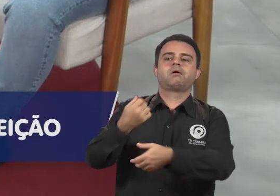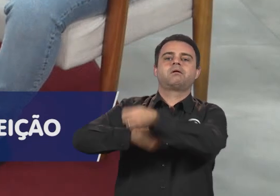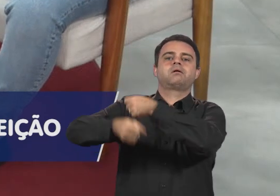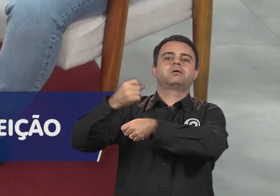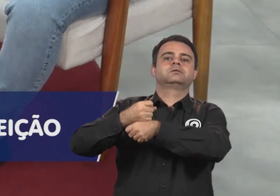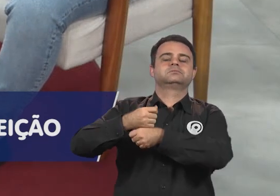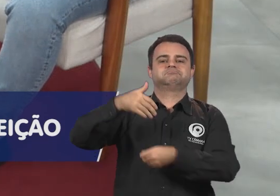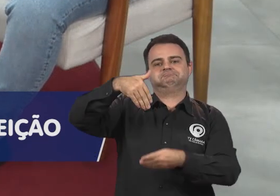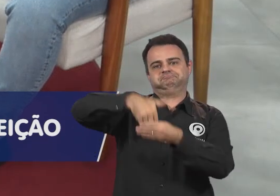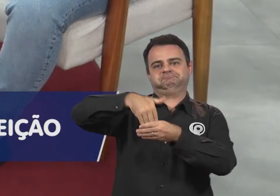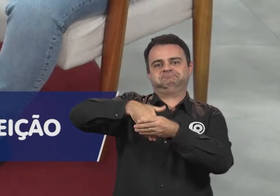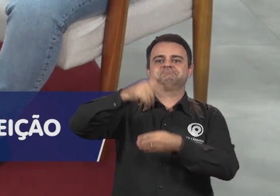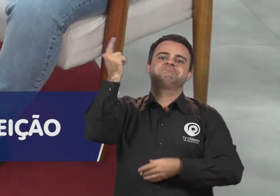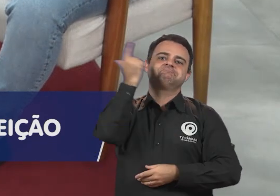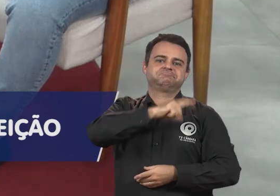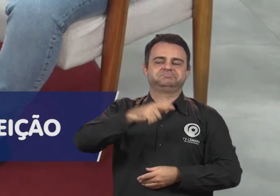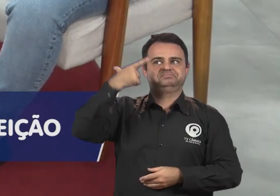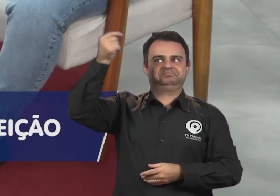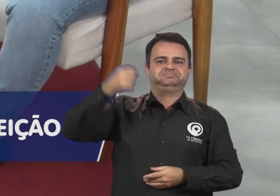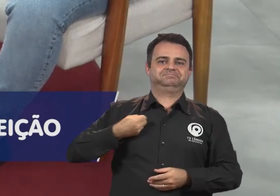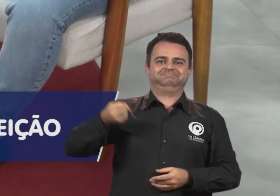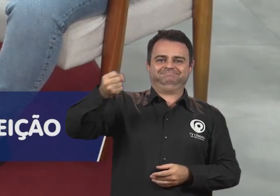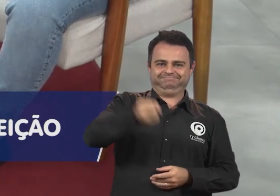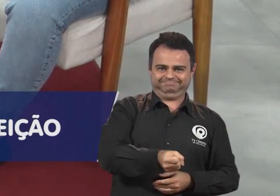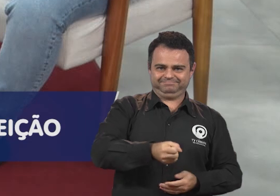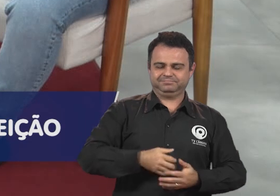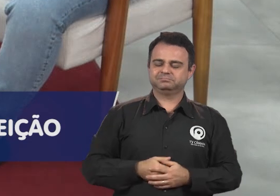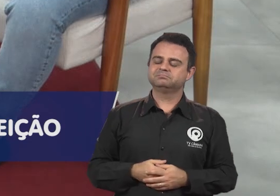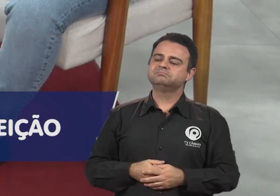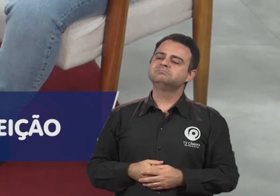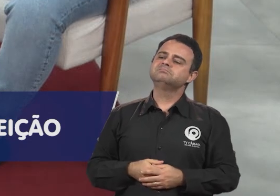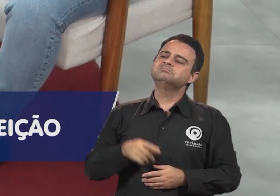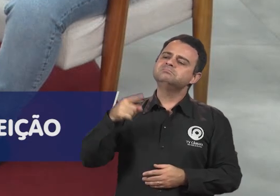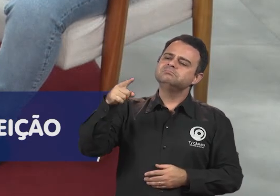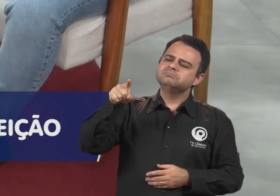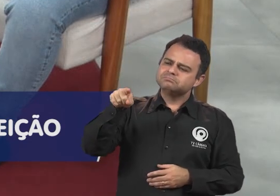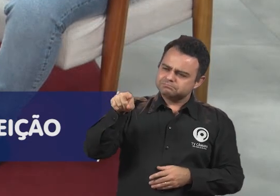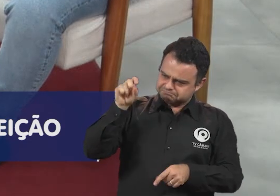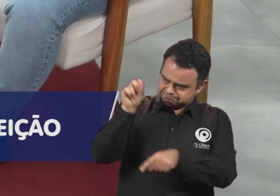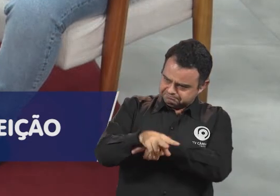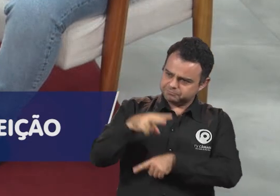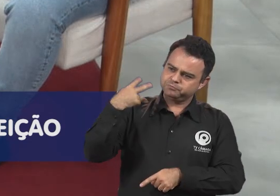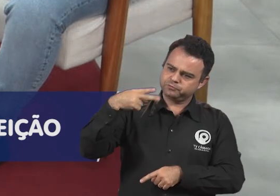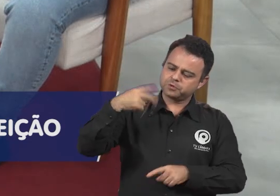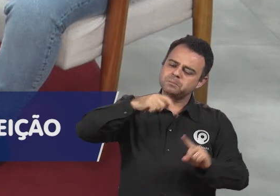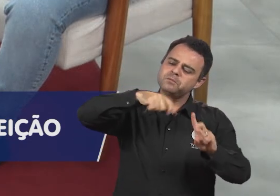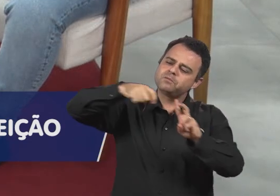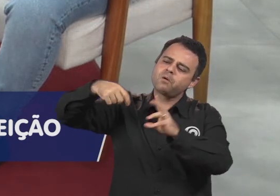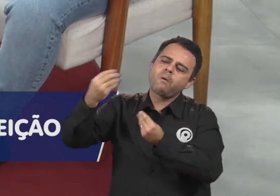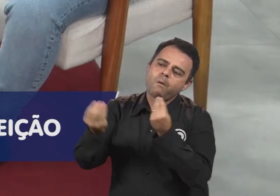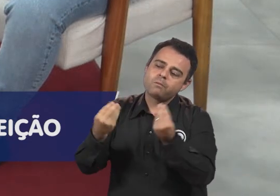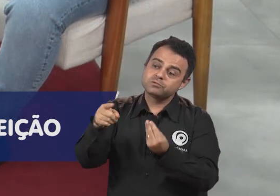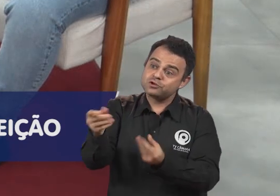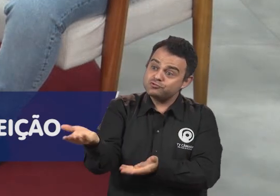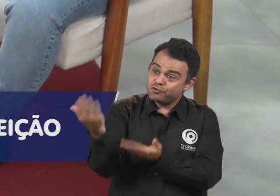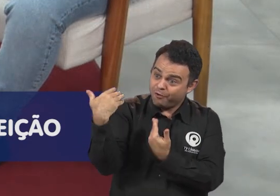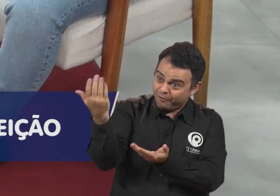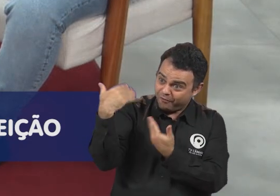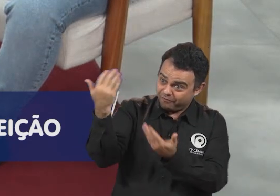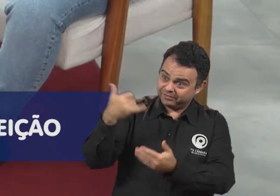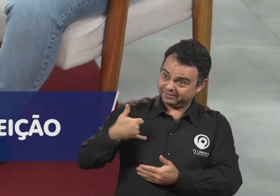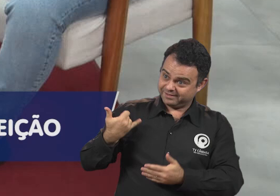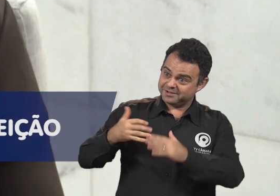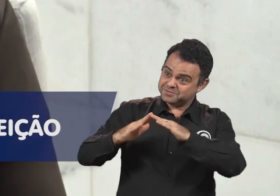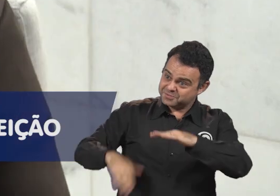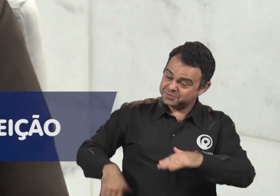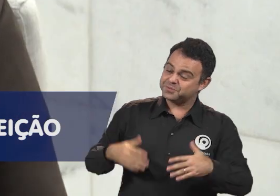eleição. Bom, gostaria que você falasse então sobre esses primeiros meses do seu mandato. Você, como vereador mais jovem aqui de São José do Rio Preto, tem tido